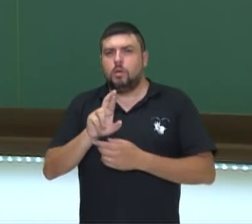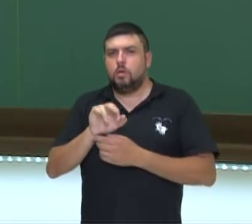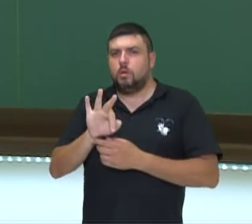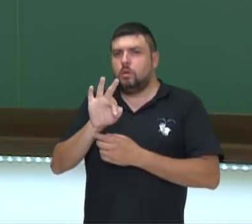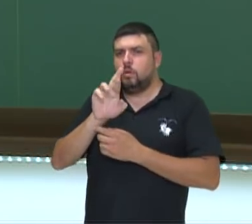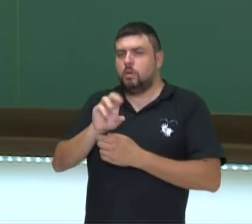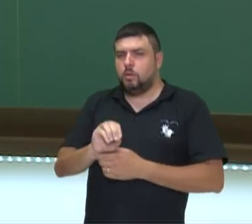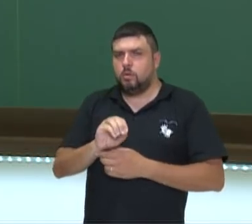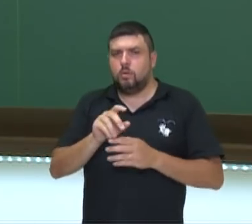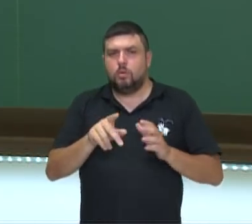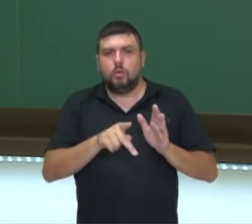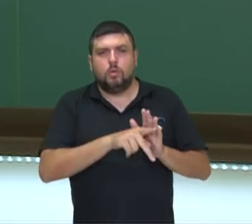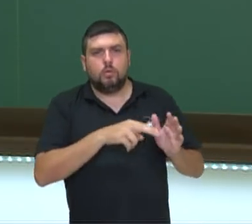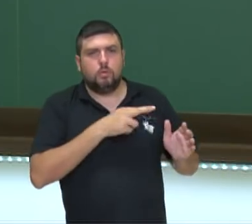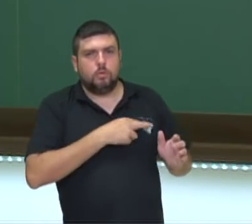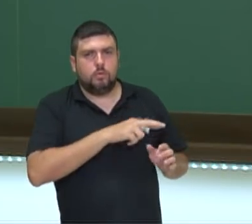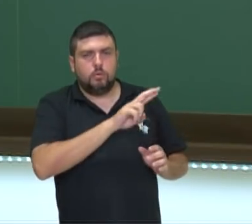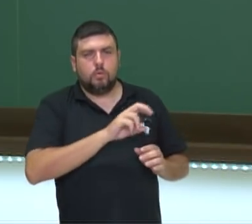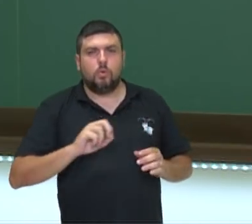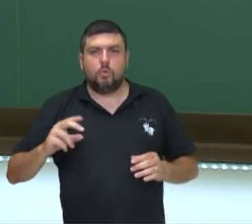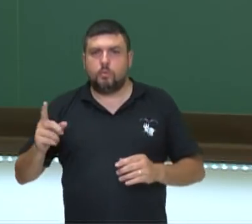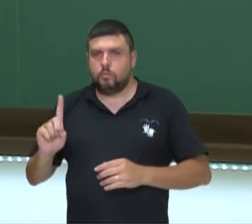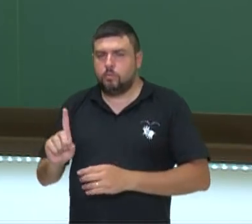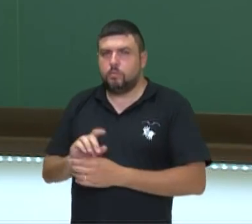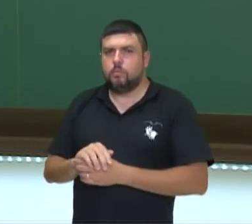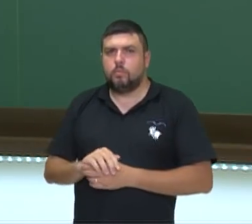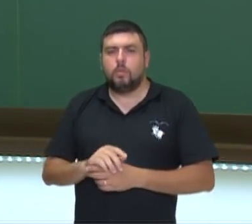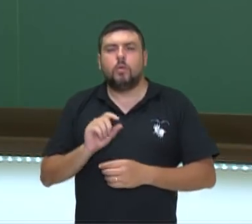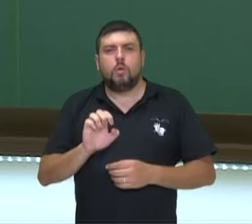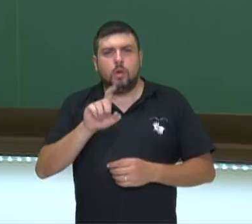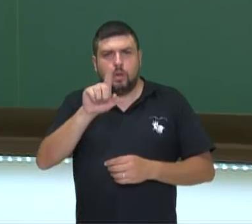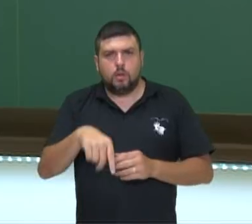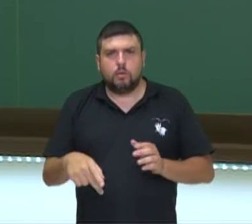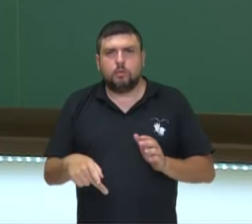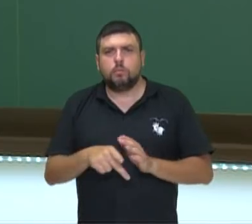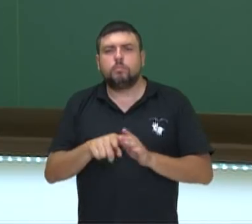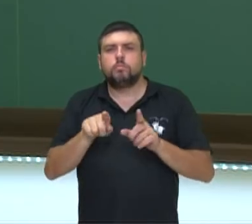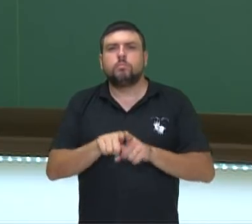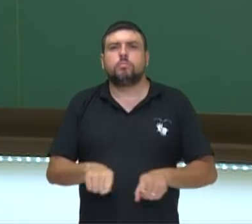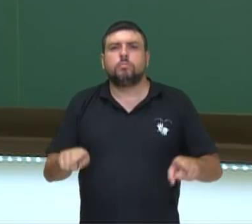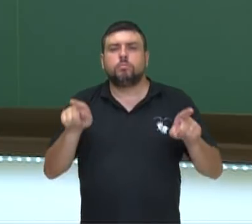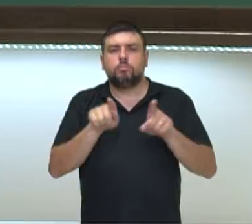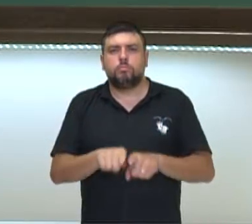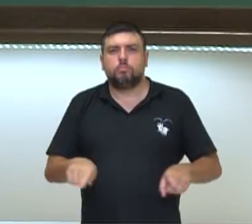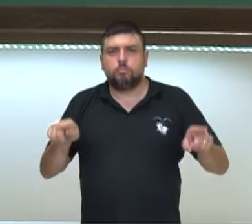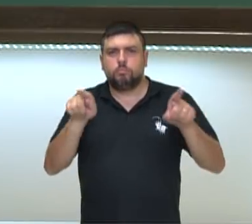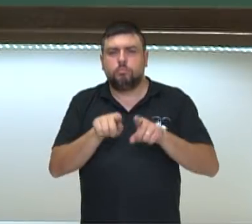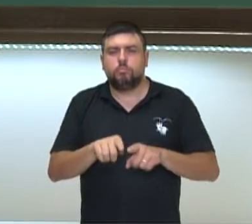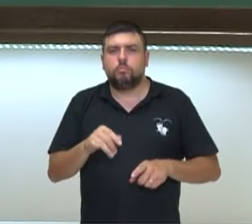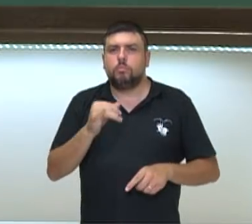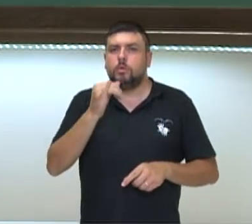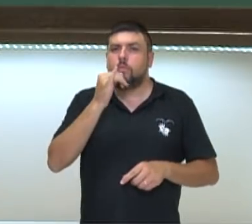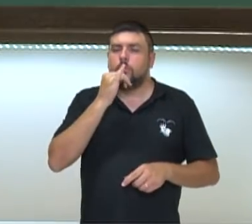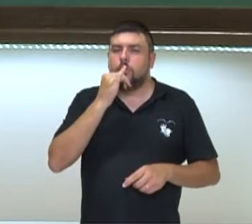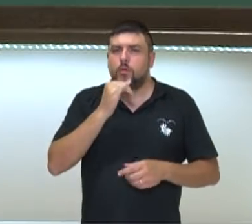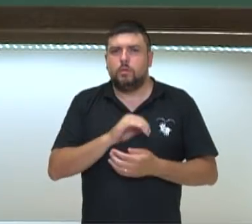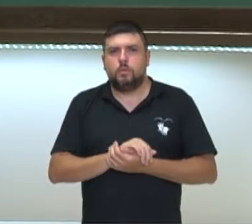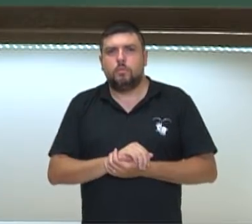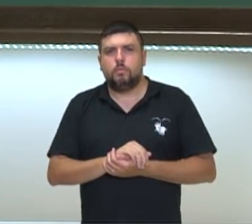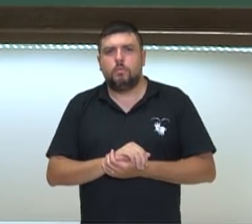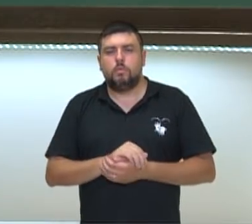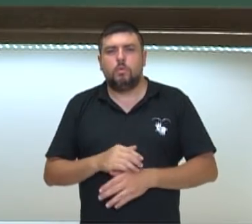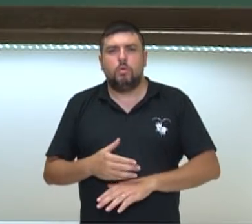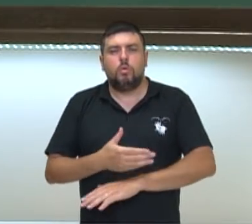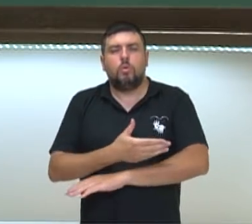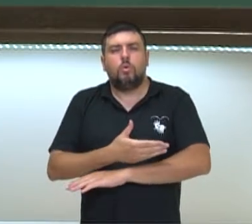não. Ritual é tudo aquilo que a gente sempre repete pelo mesmo motivo. Por exemplo, vou dar alguns exemplos aqui. O costume de raspar a